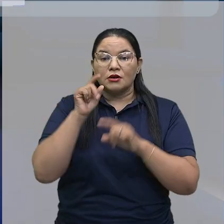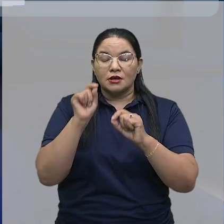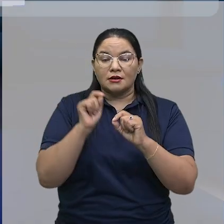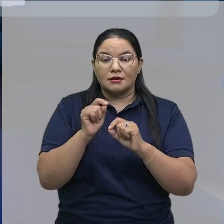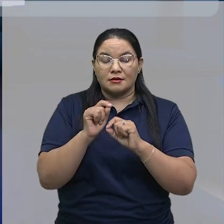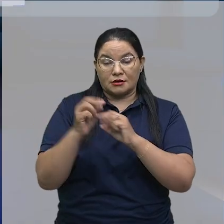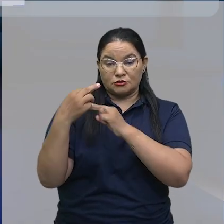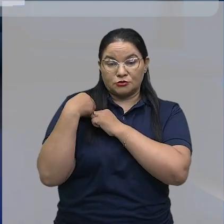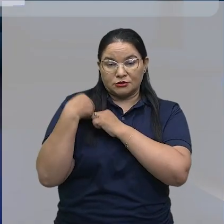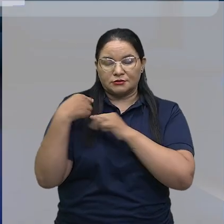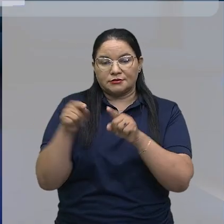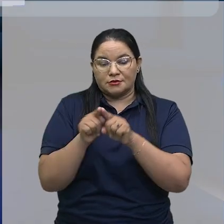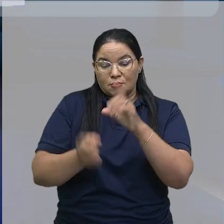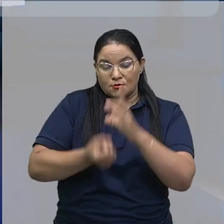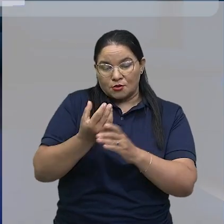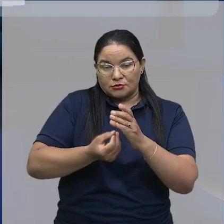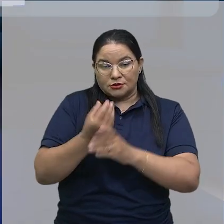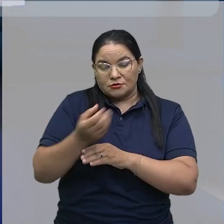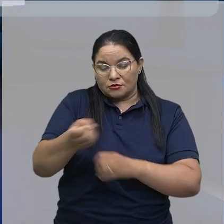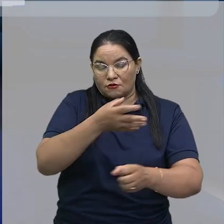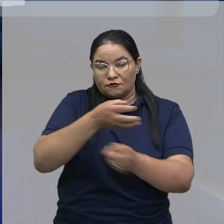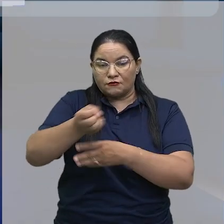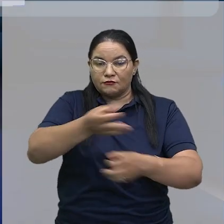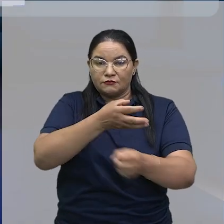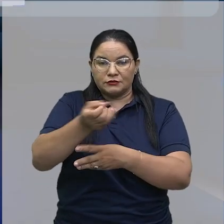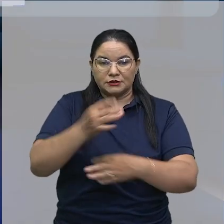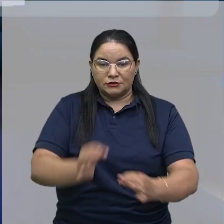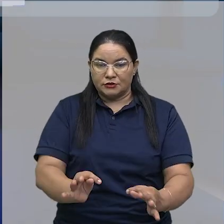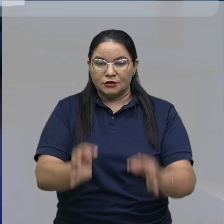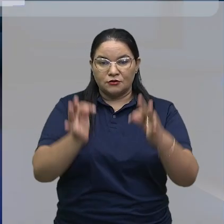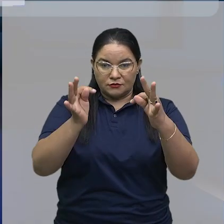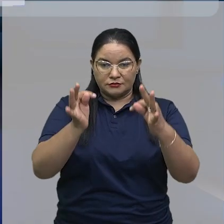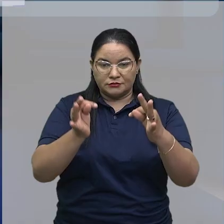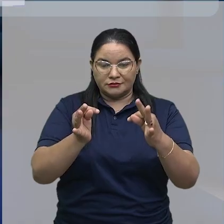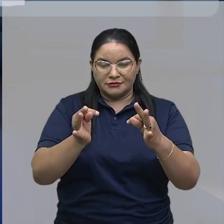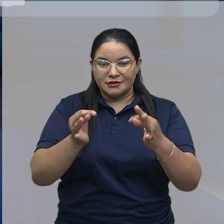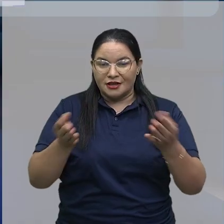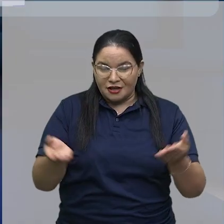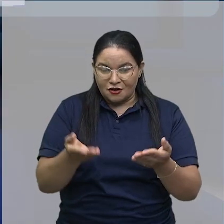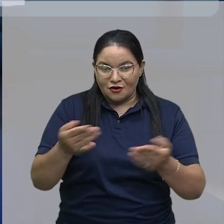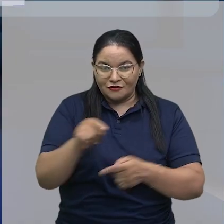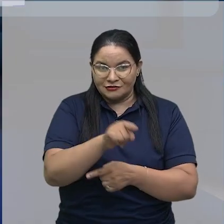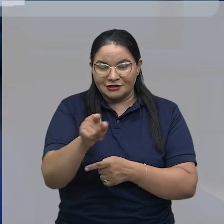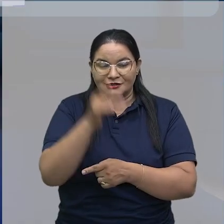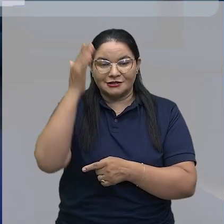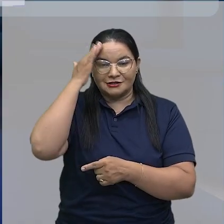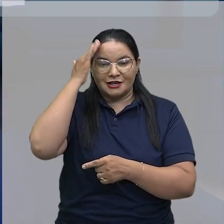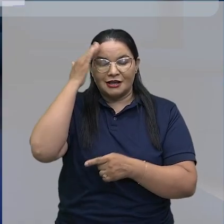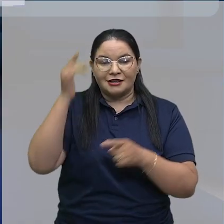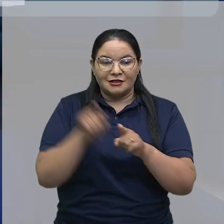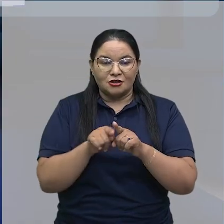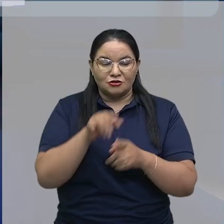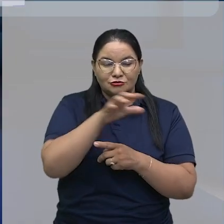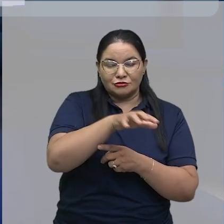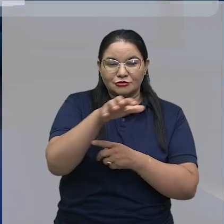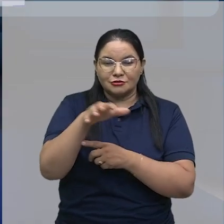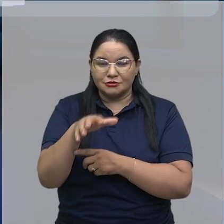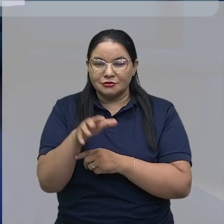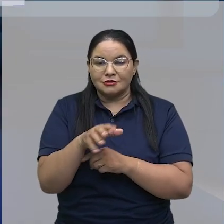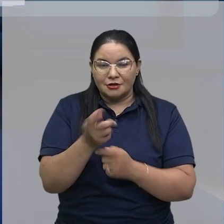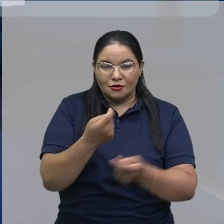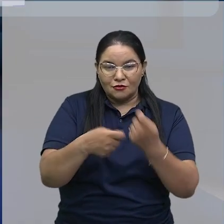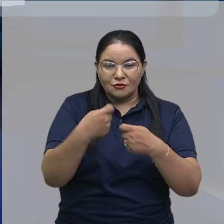por produzir as inovações tecnológicas. Agora que vocês já sabem quais são os 4 setores da economia, eu